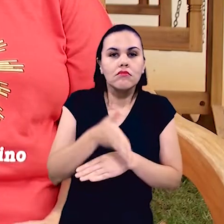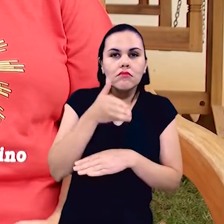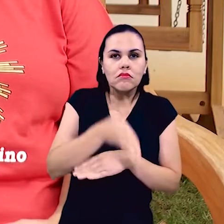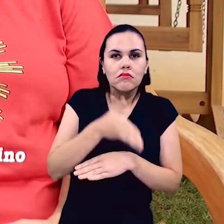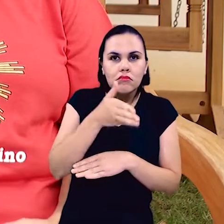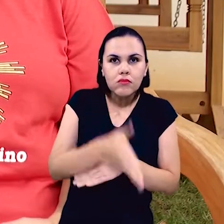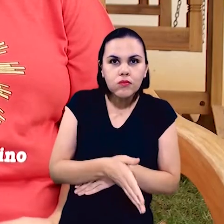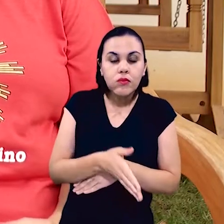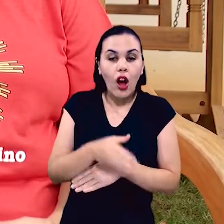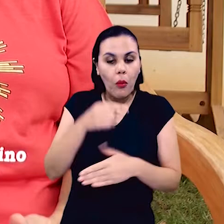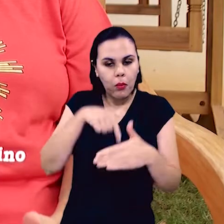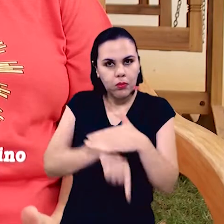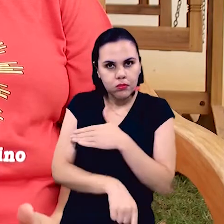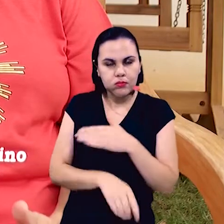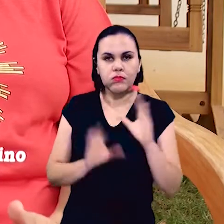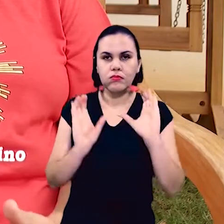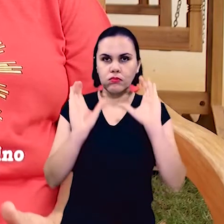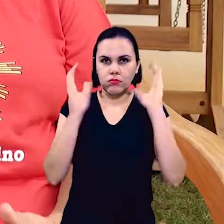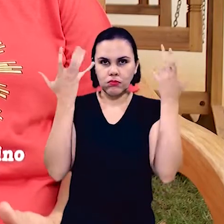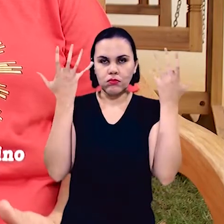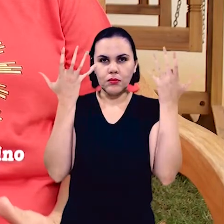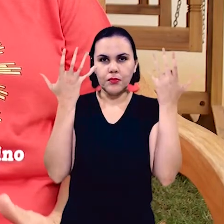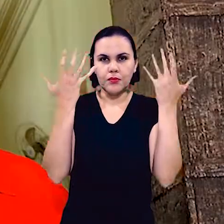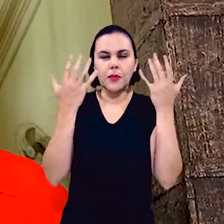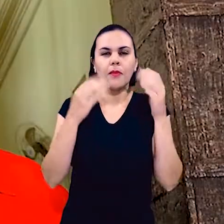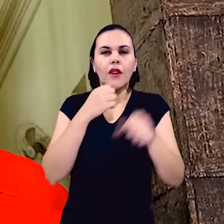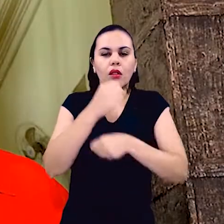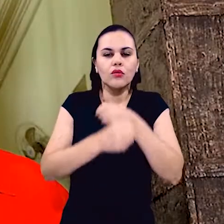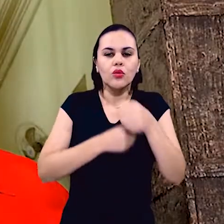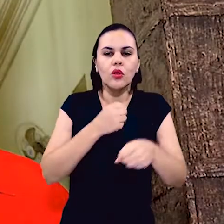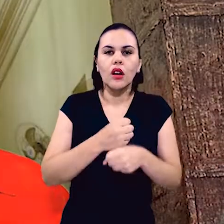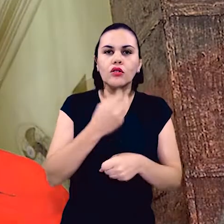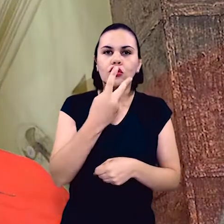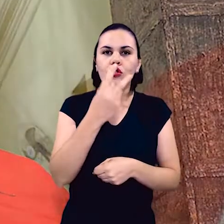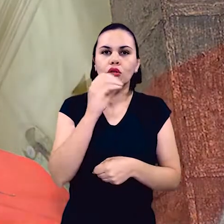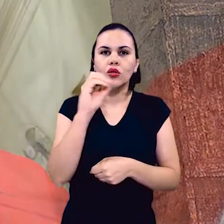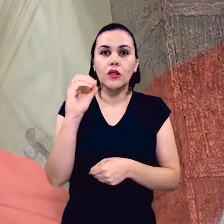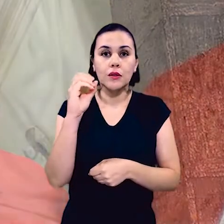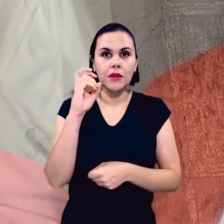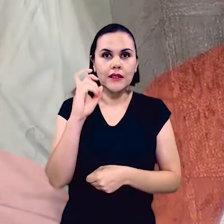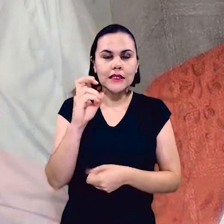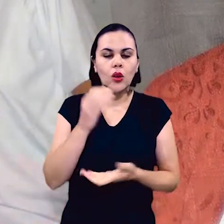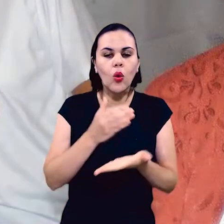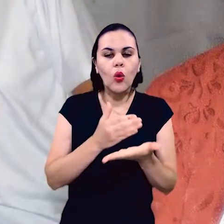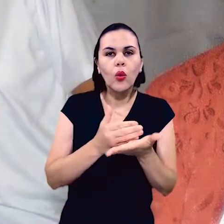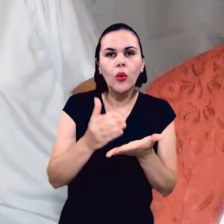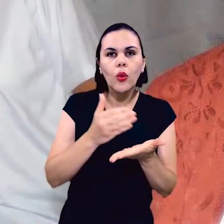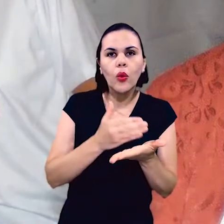a participar mesmo a fundo da festa desde 2005,